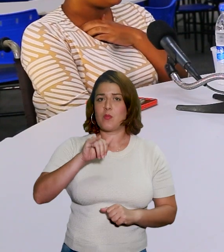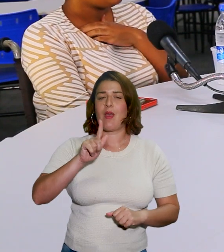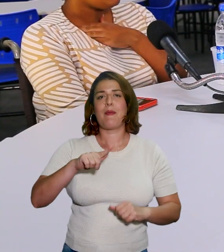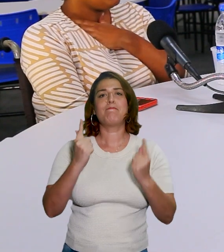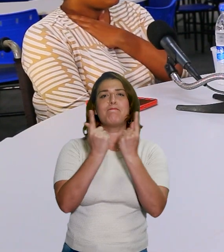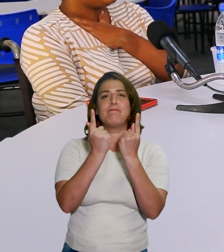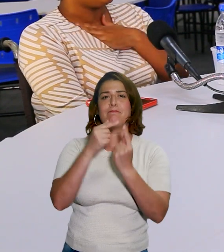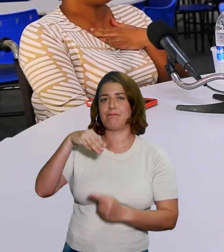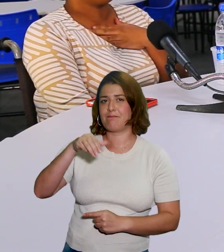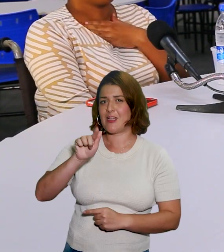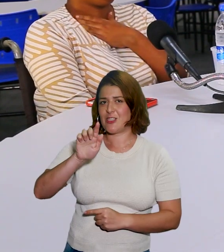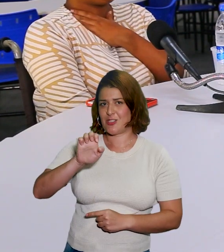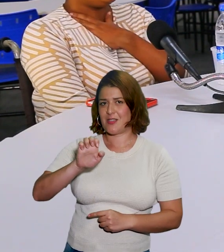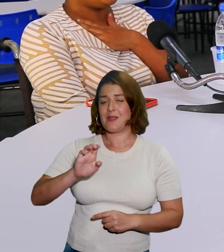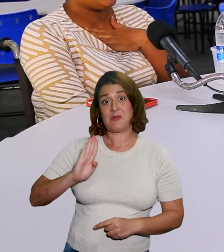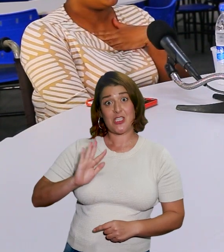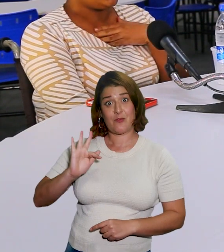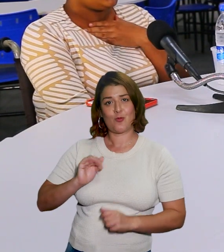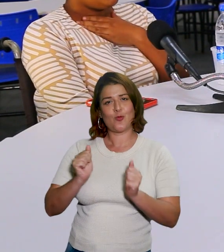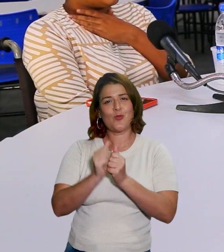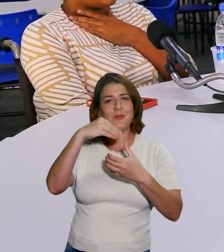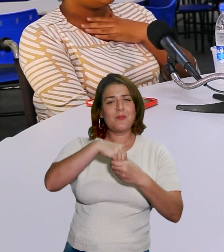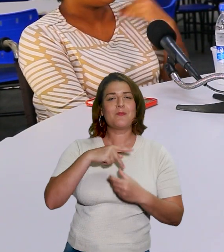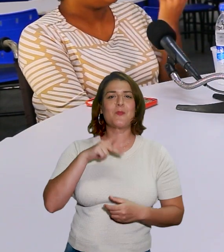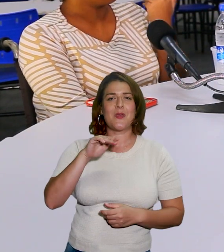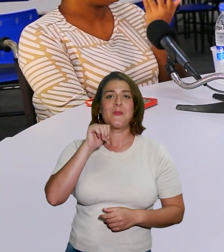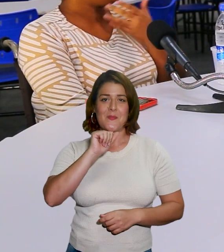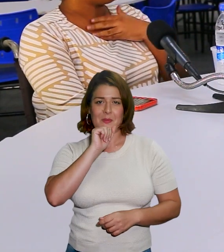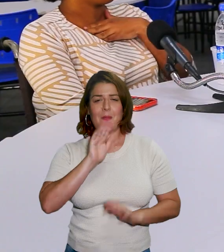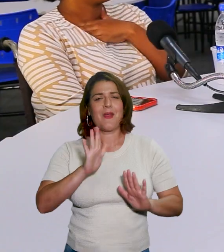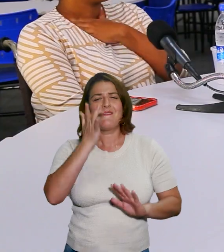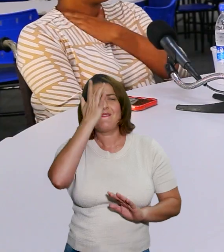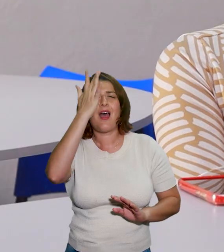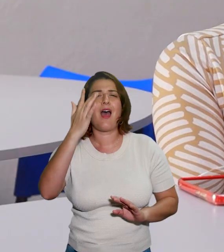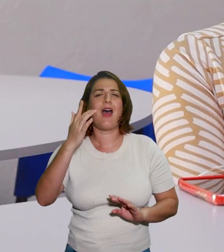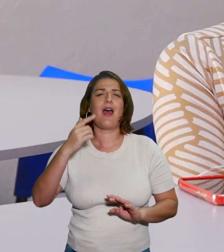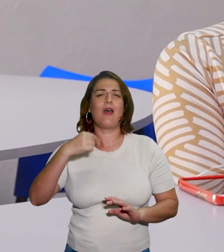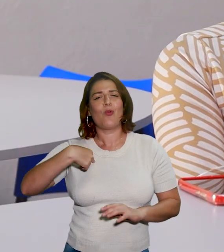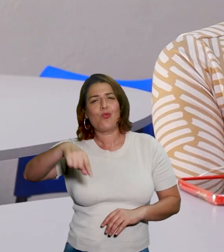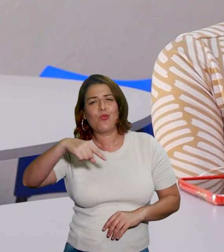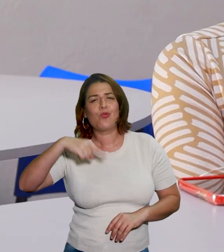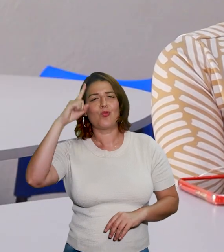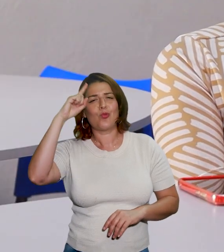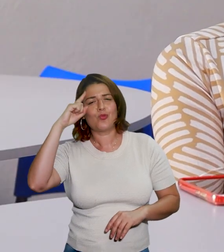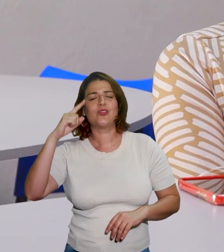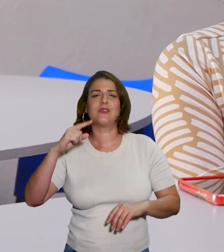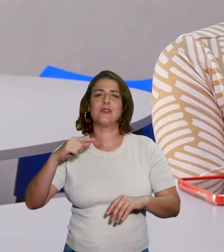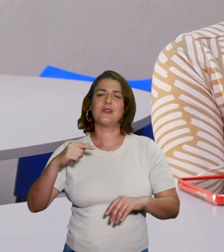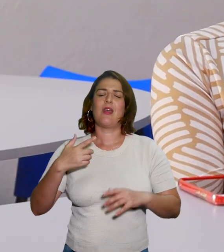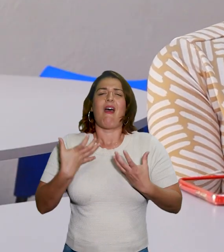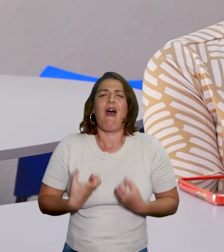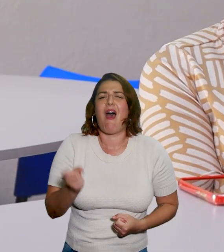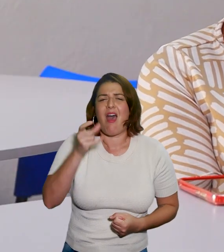Magé. Eu moro na Baixada Fluminense com os meus pais. Mas aí, para poder facilitar as coisas para mim, para que não fosse um trajeto